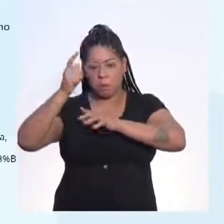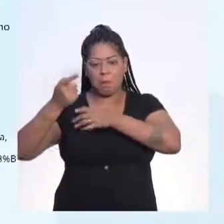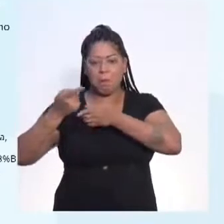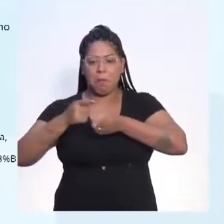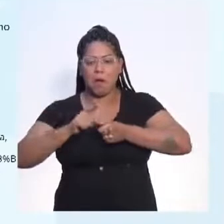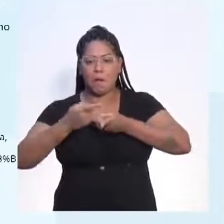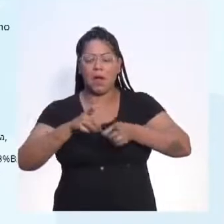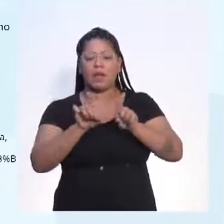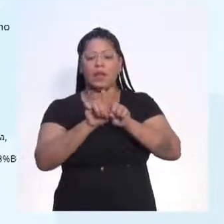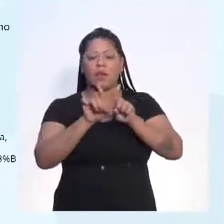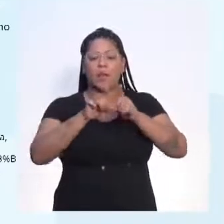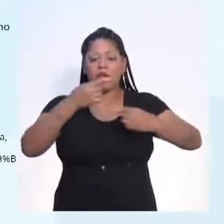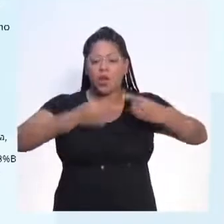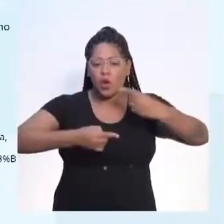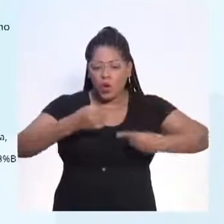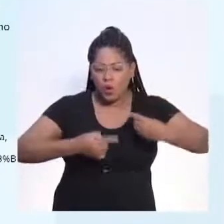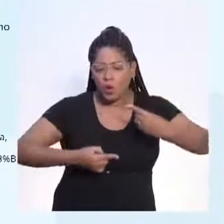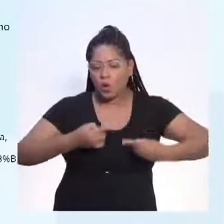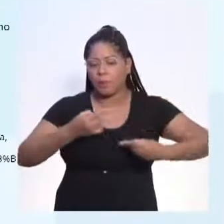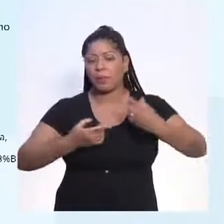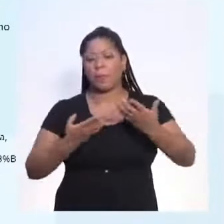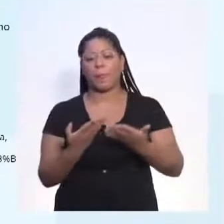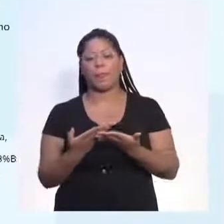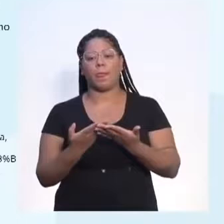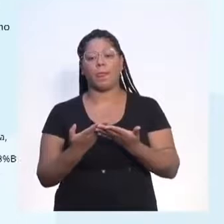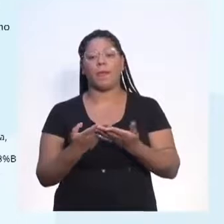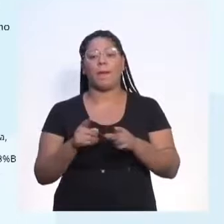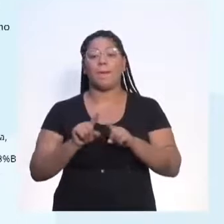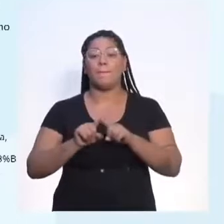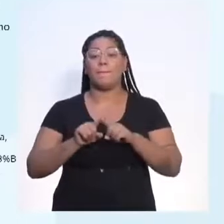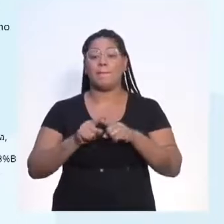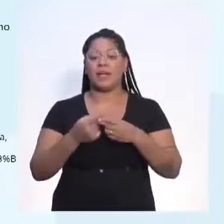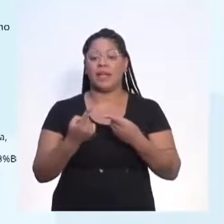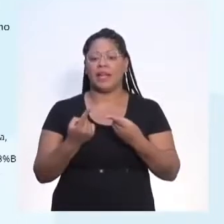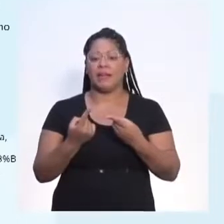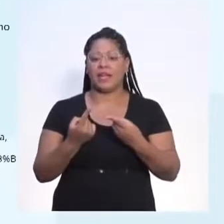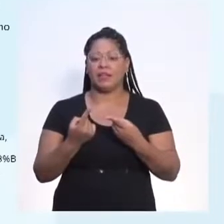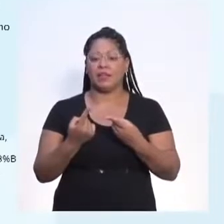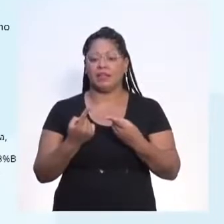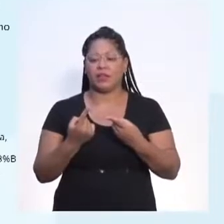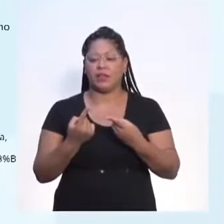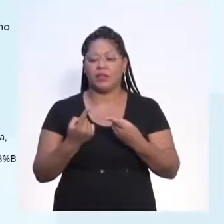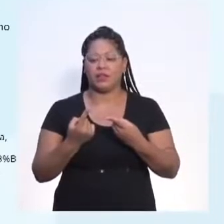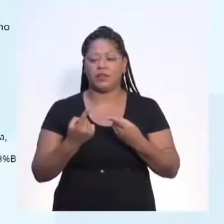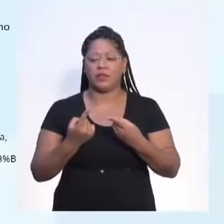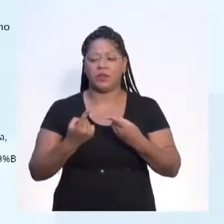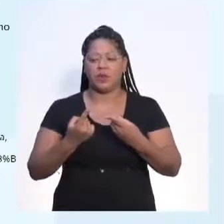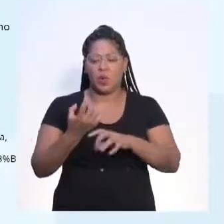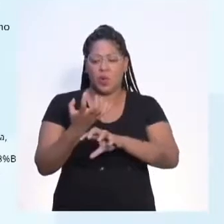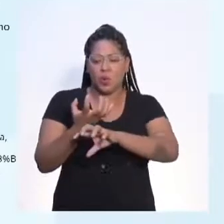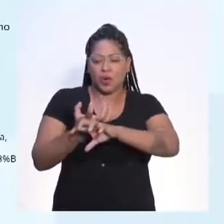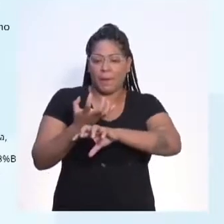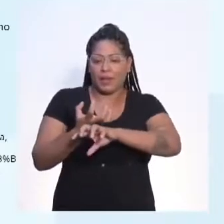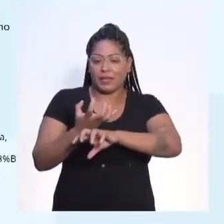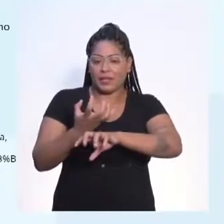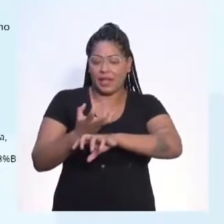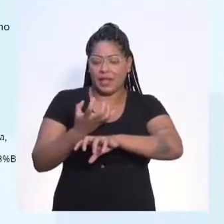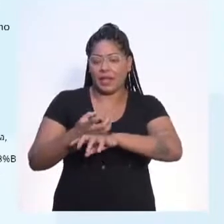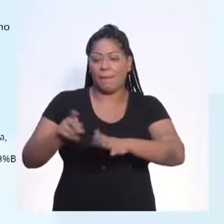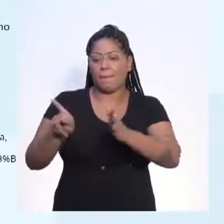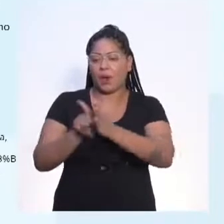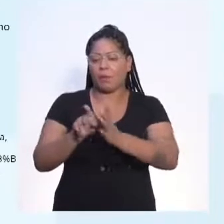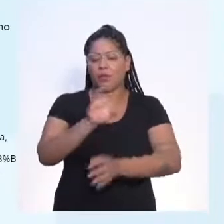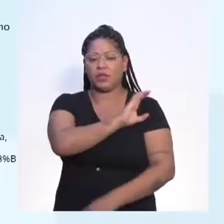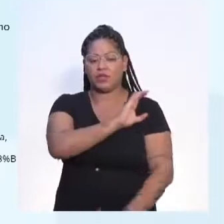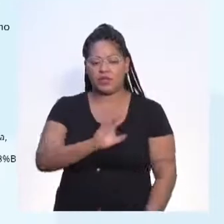descentralização política e econômica, mas mantiveram um elemento unificador, o cristianismo